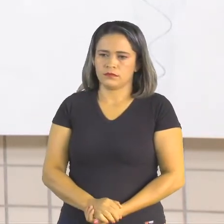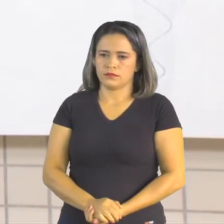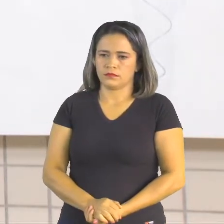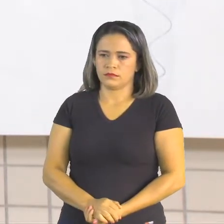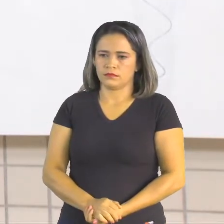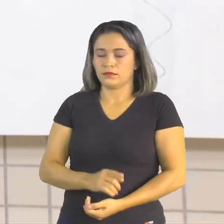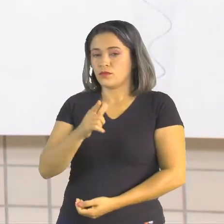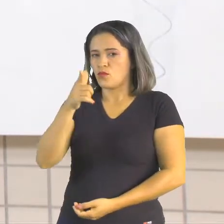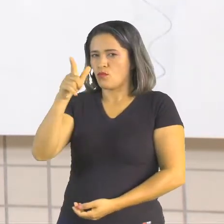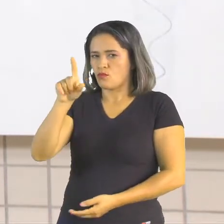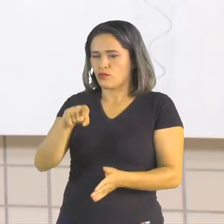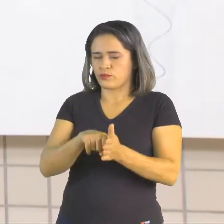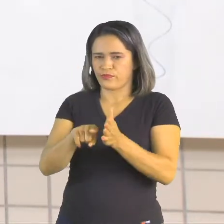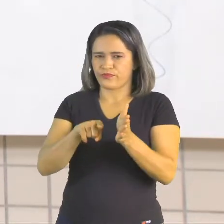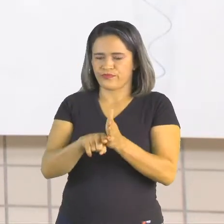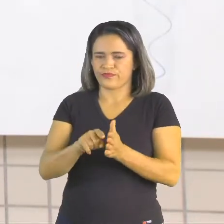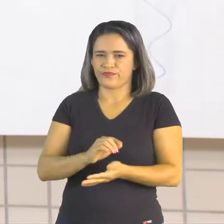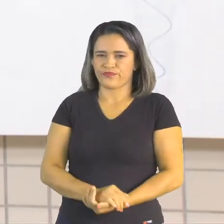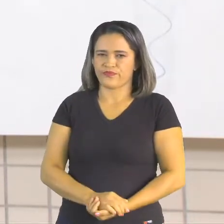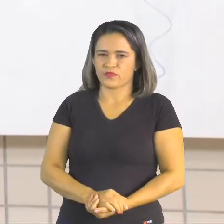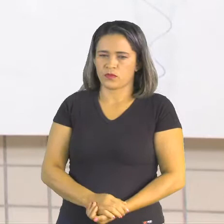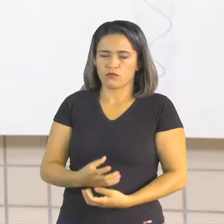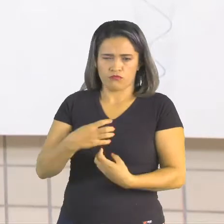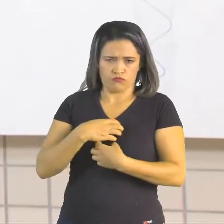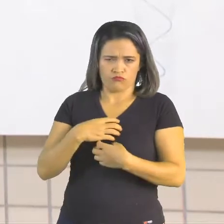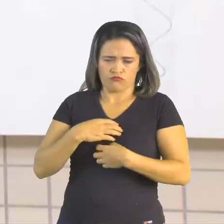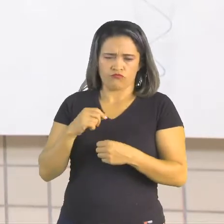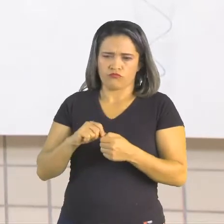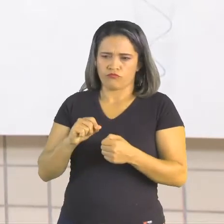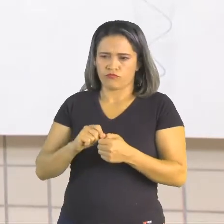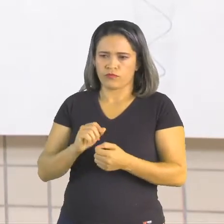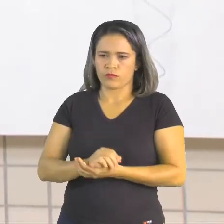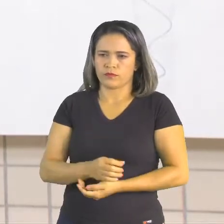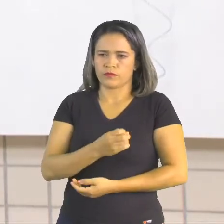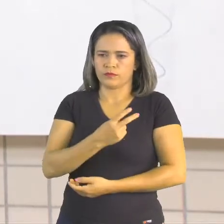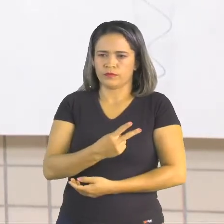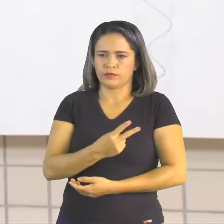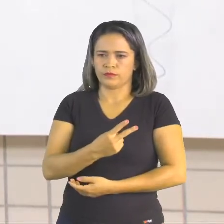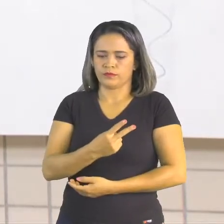Outra operação aqui, vamos fazer da mesma forma.